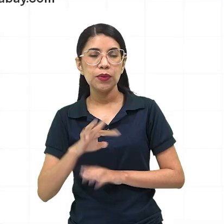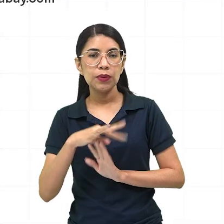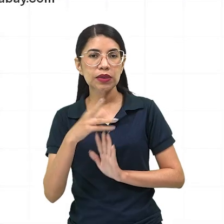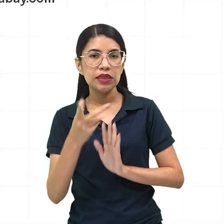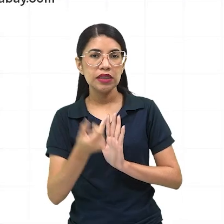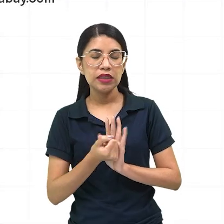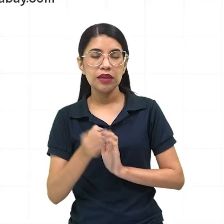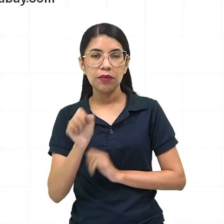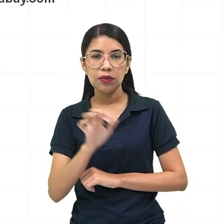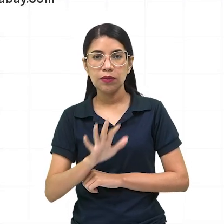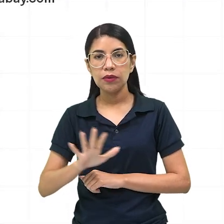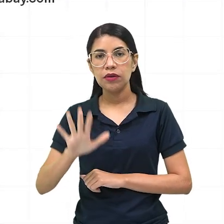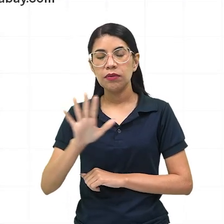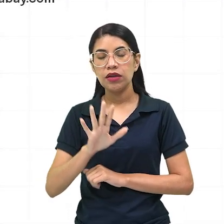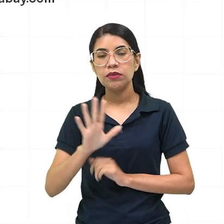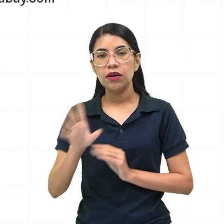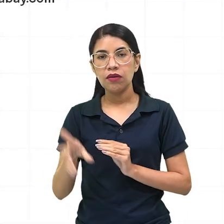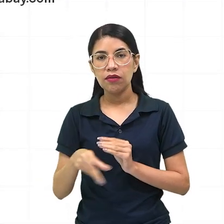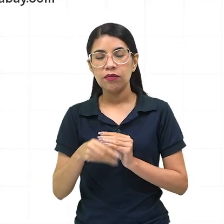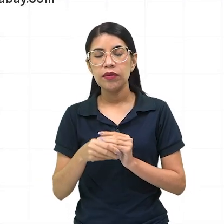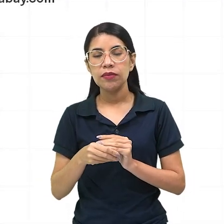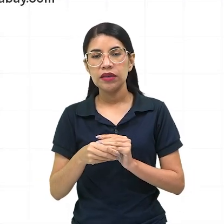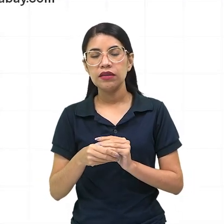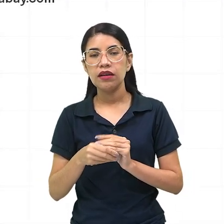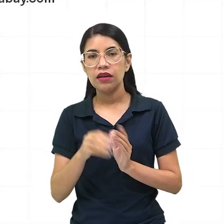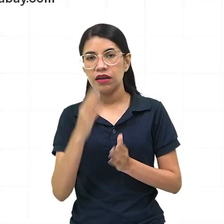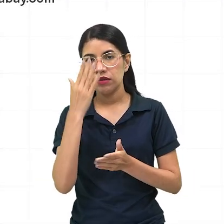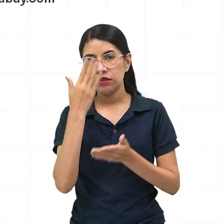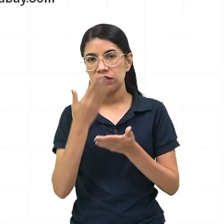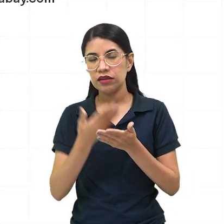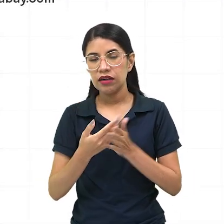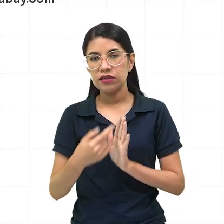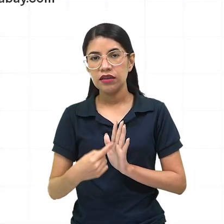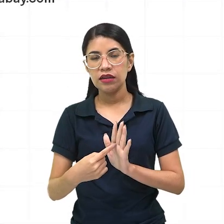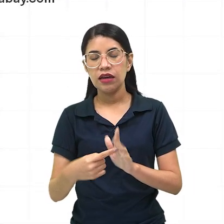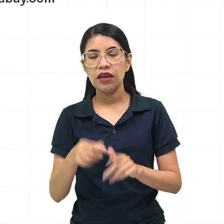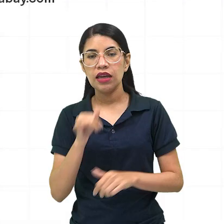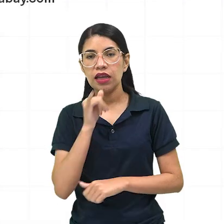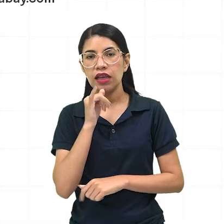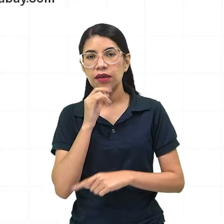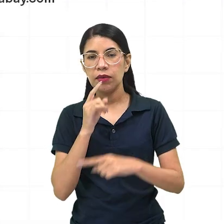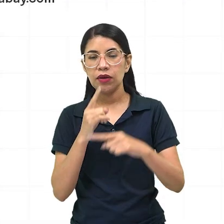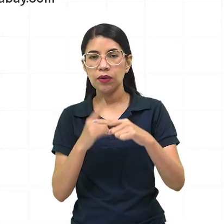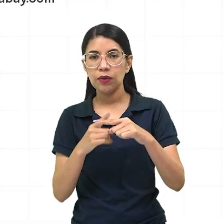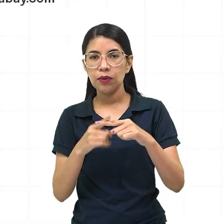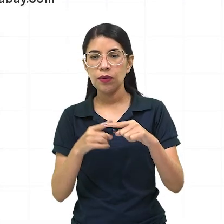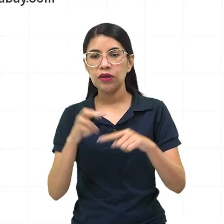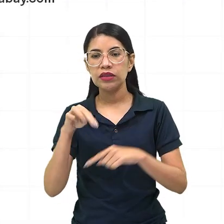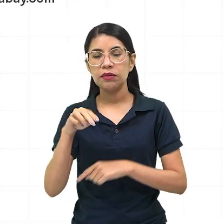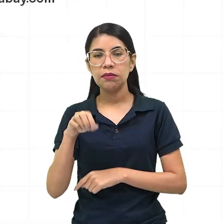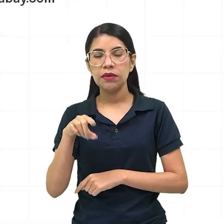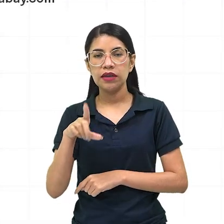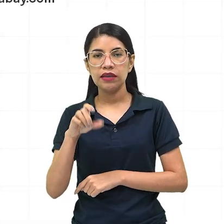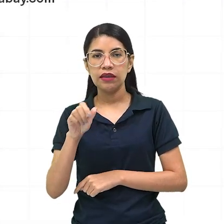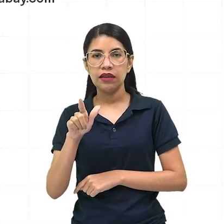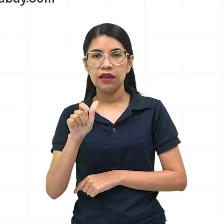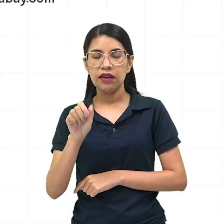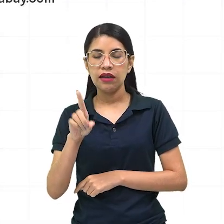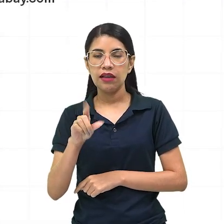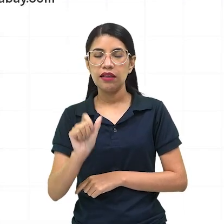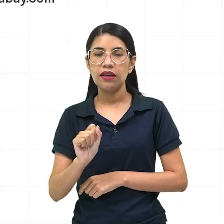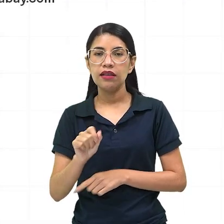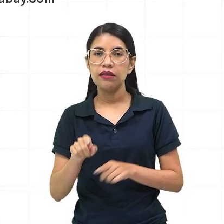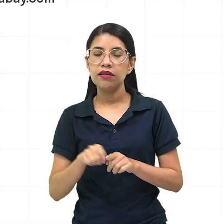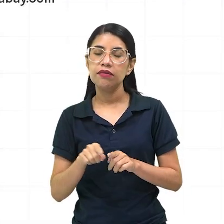e imagens para expressar as suas crenças. As cruzes, as mandalas, as esculturas sagradas